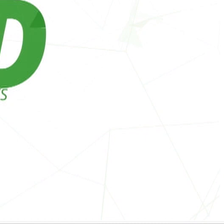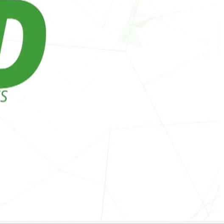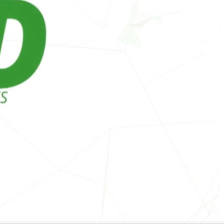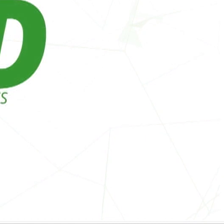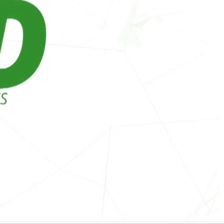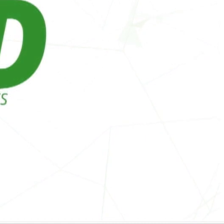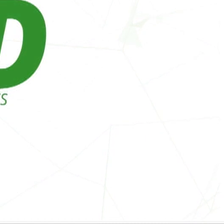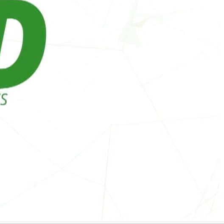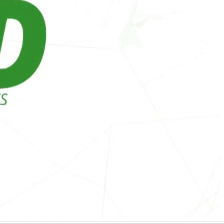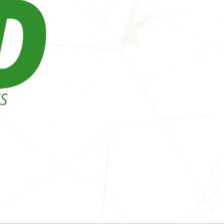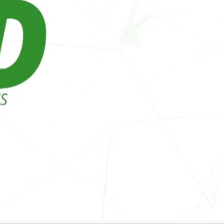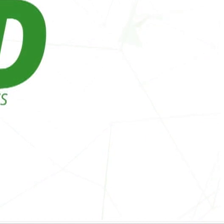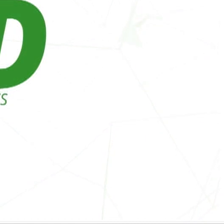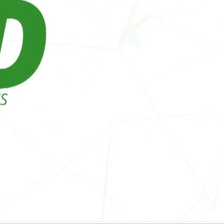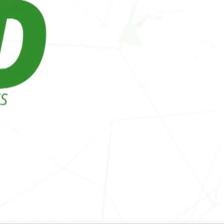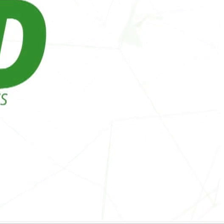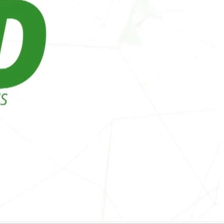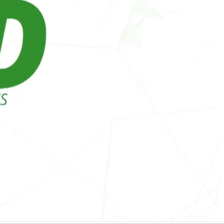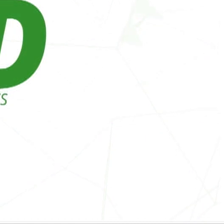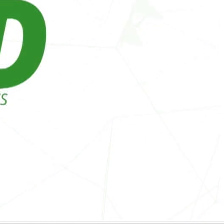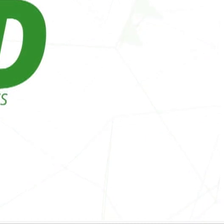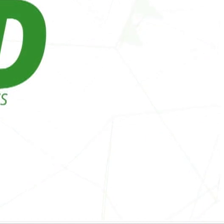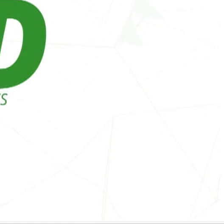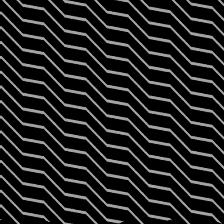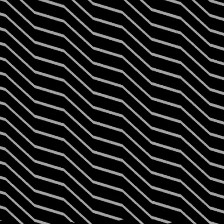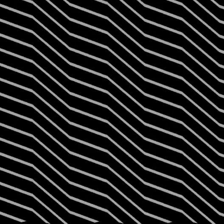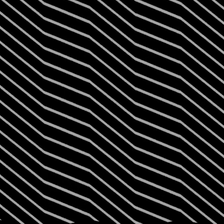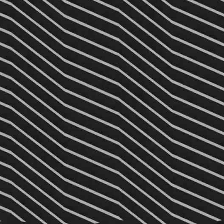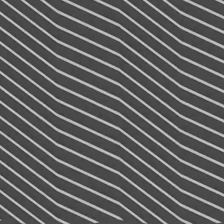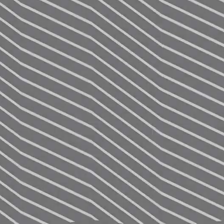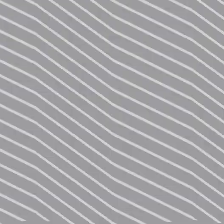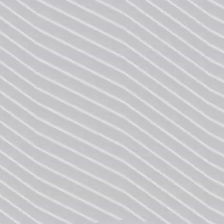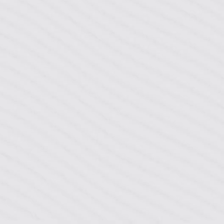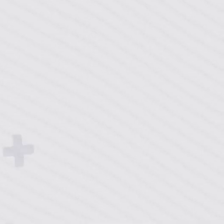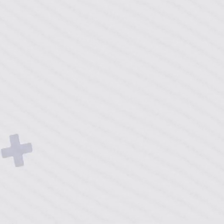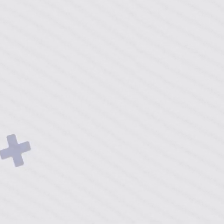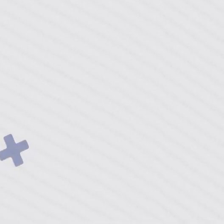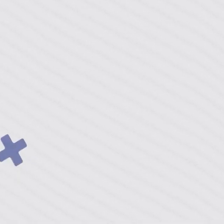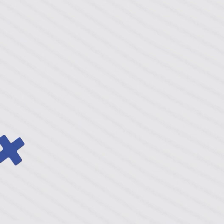Educação à distância, mudando realidades.